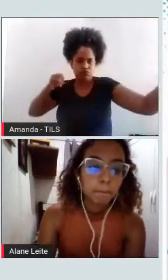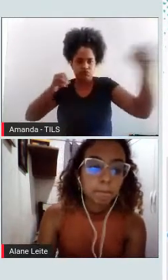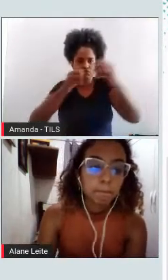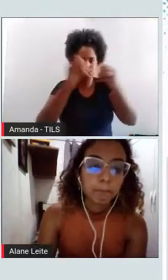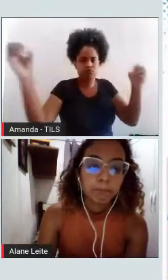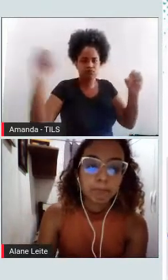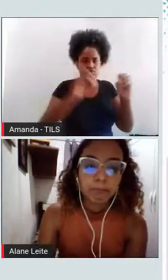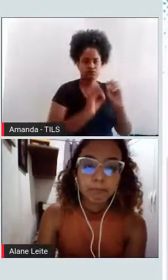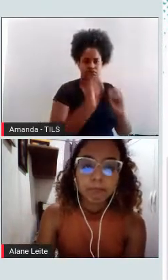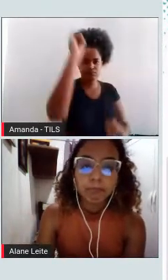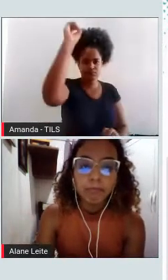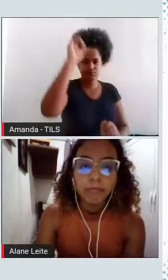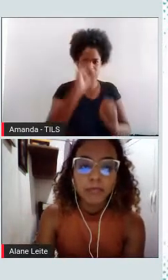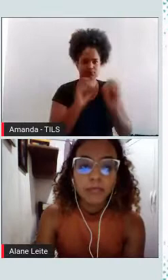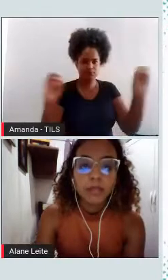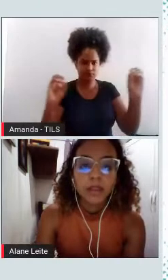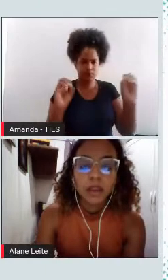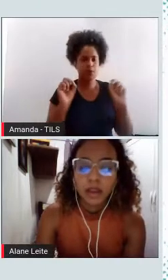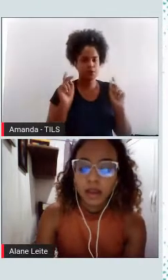ok?